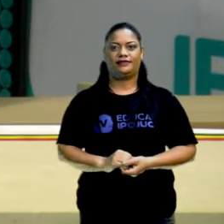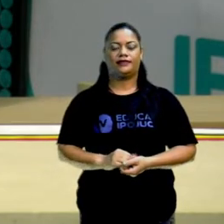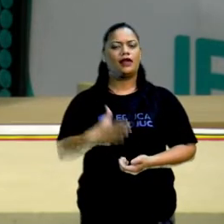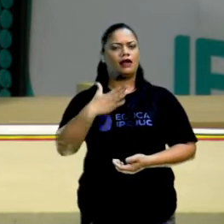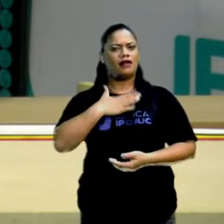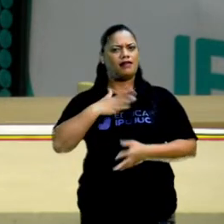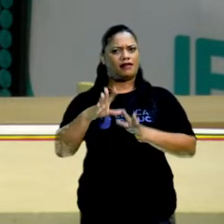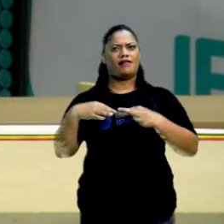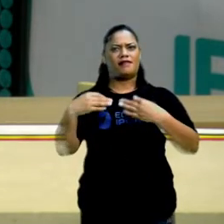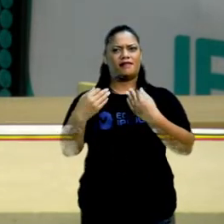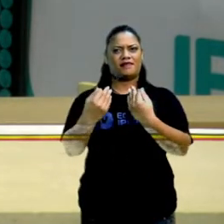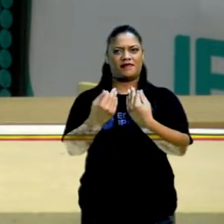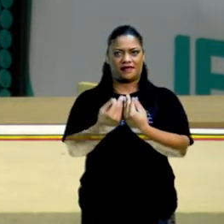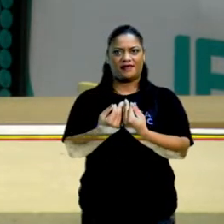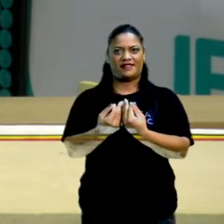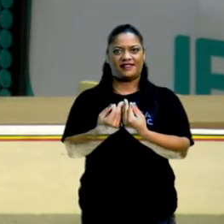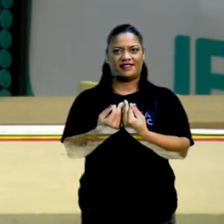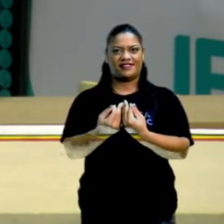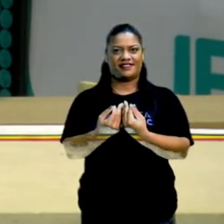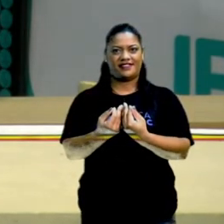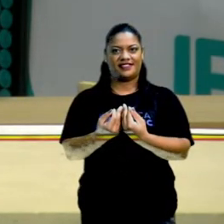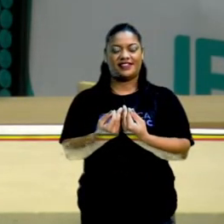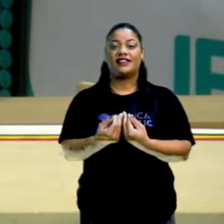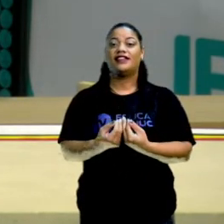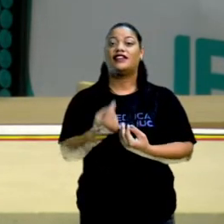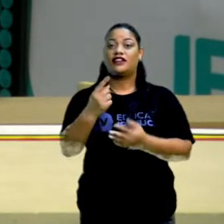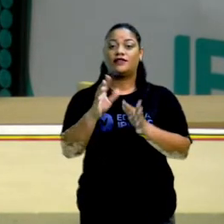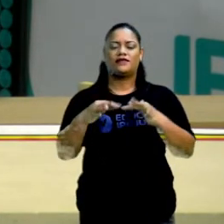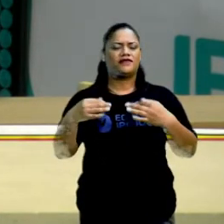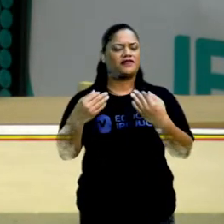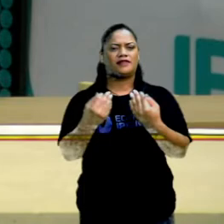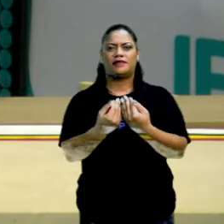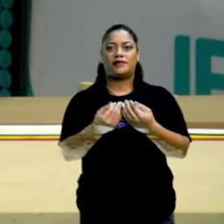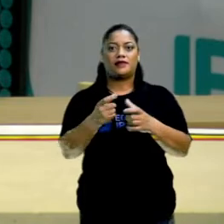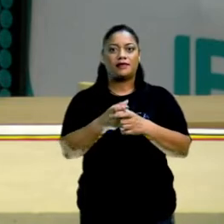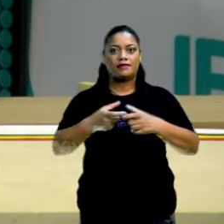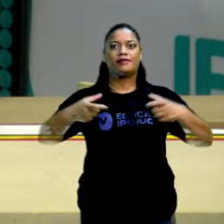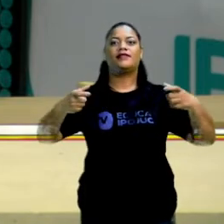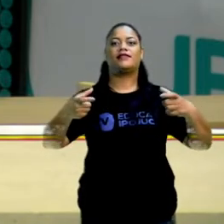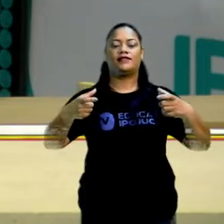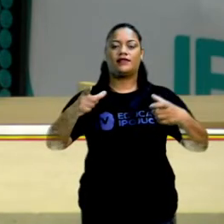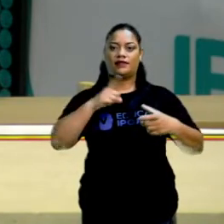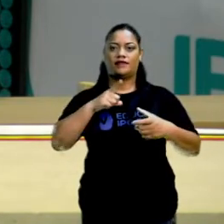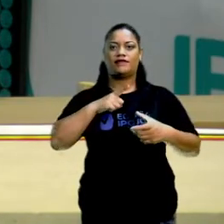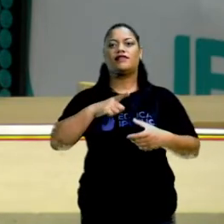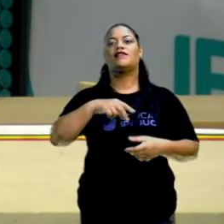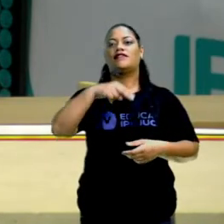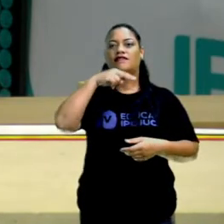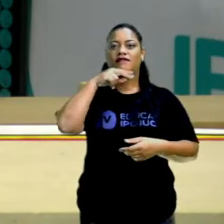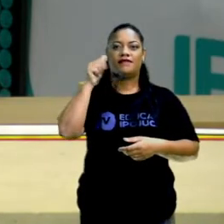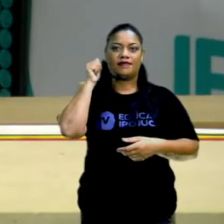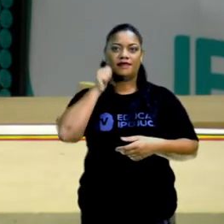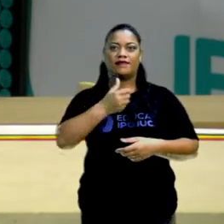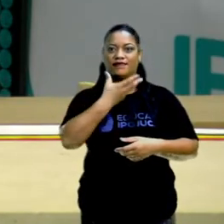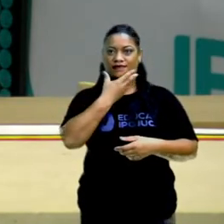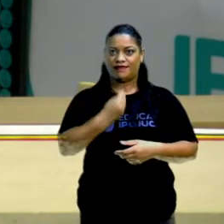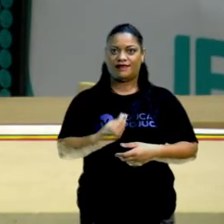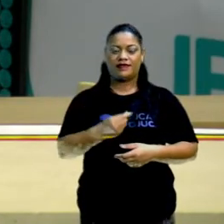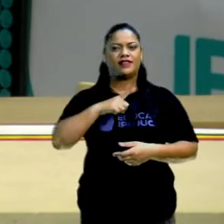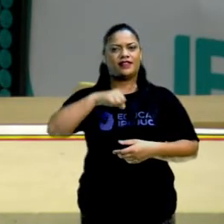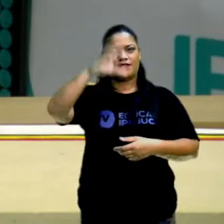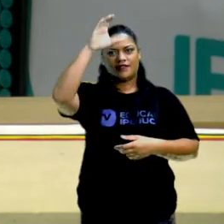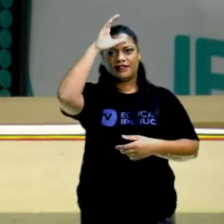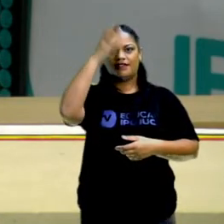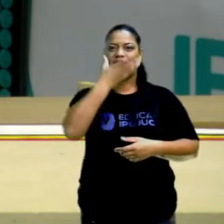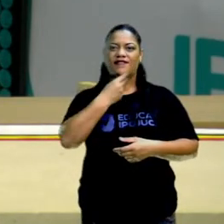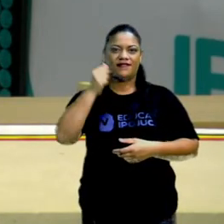Minha família faz parte de uma família muito maior. Eu tenho avós e avós, tias e